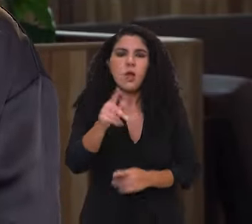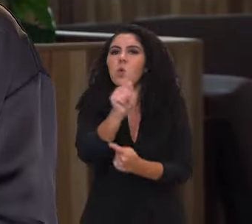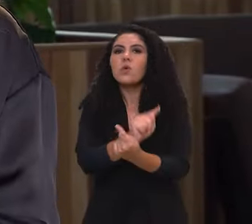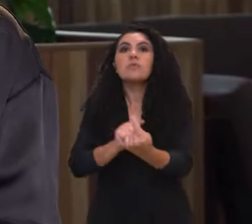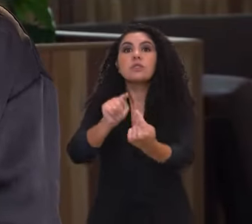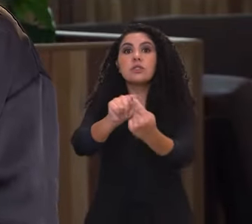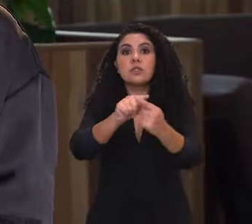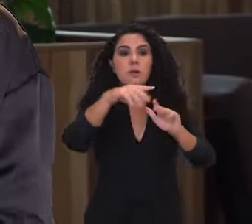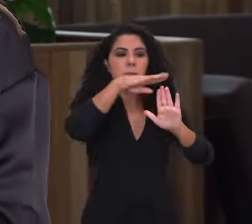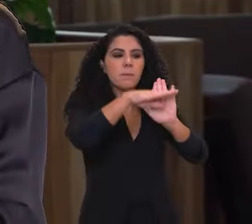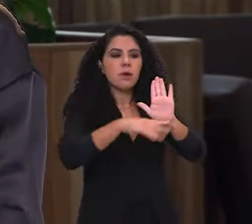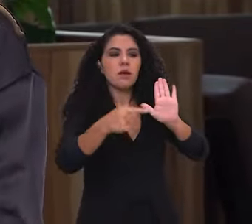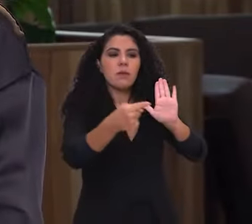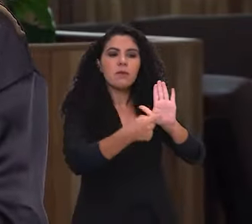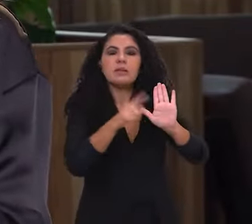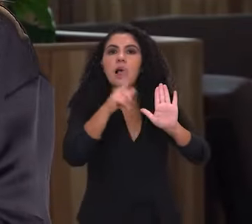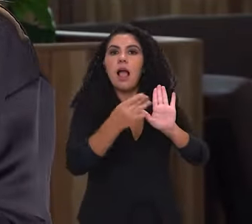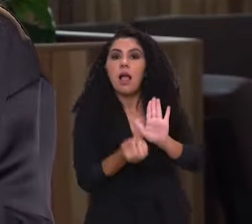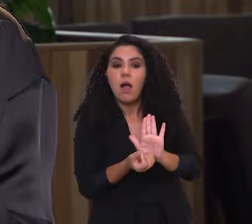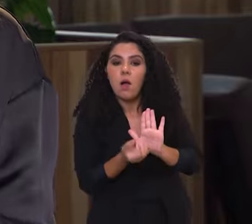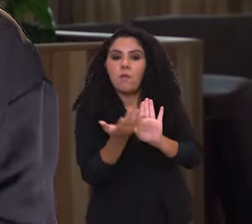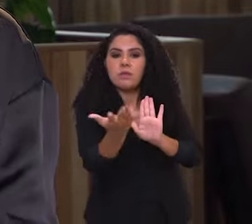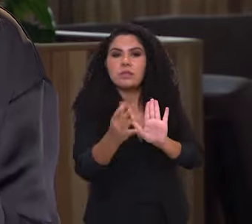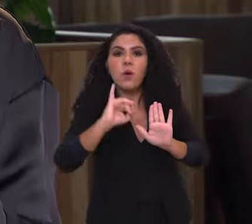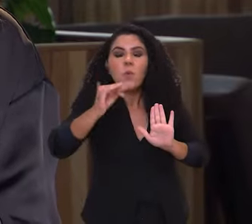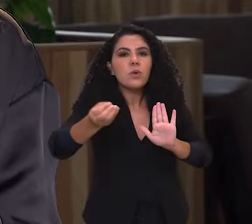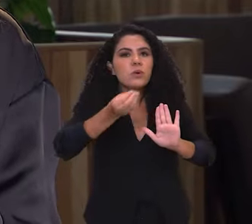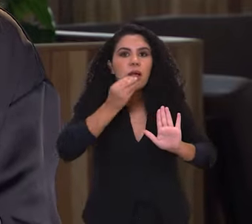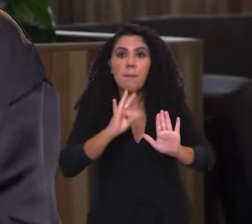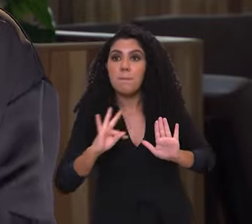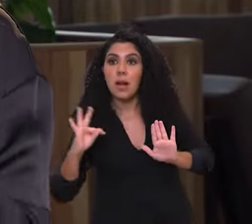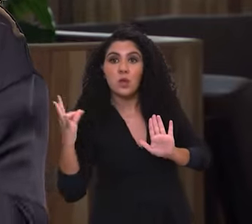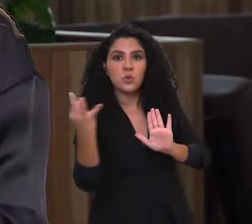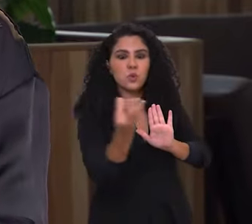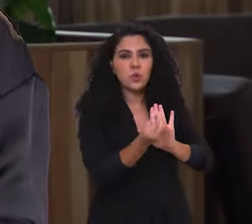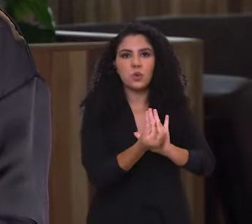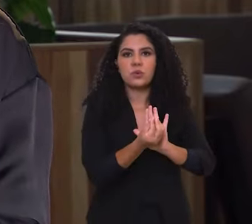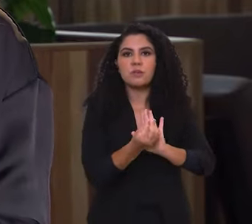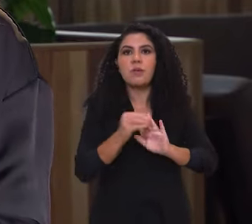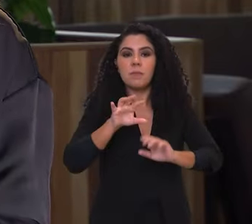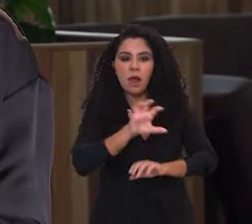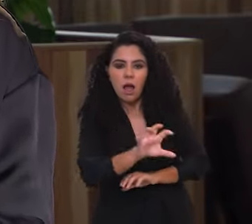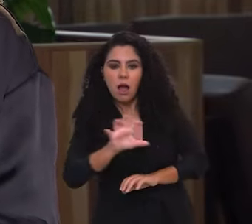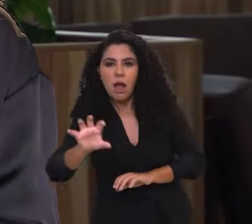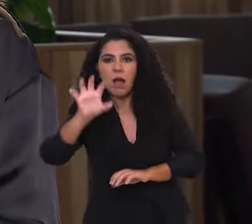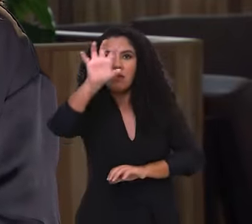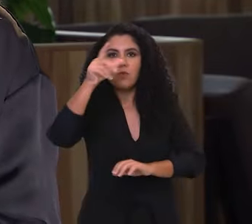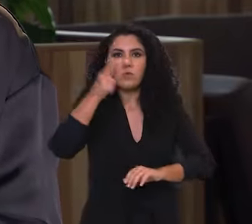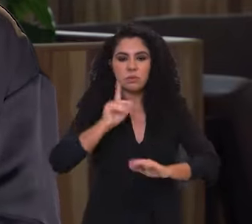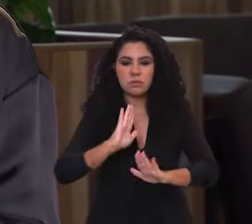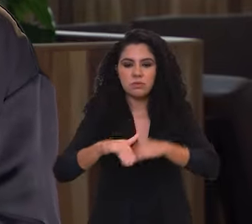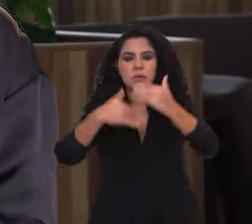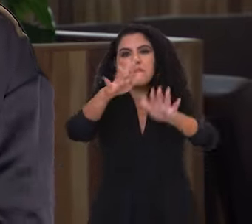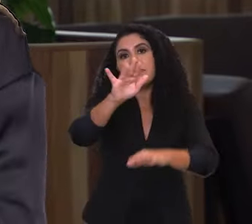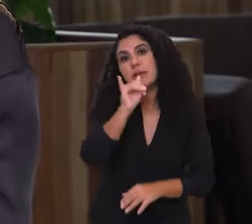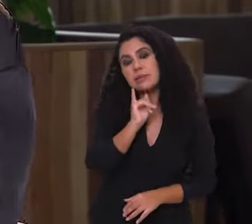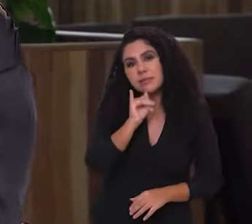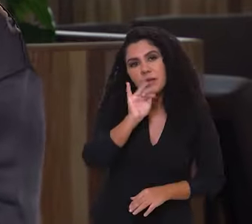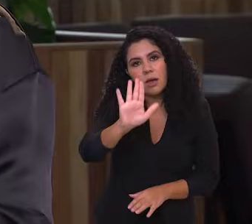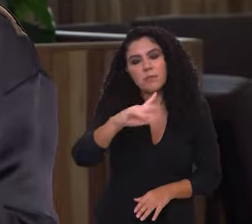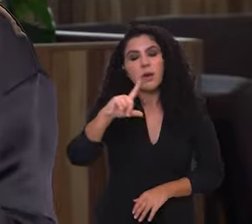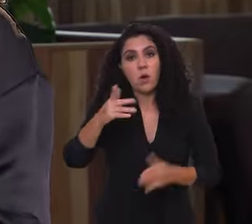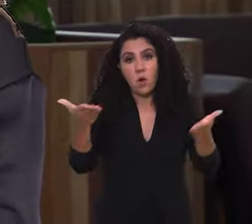gente gerar as mesmas oportunidades de desenvolvimento nos territórios. Então, nós temos, por exemplo,